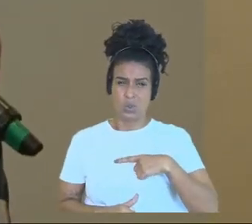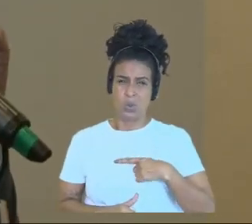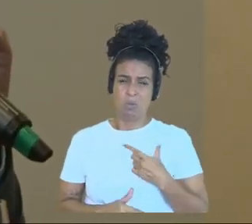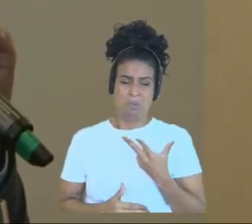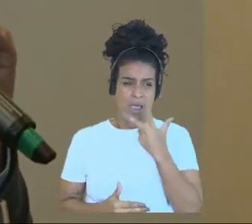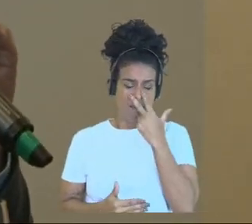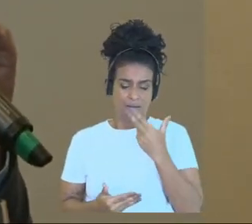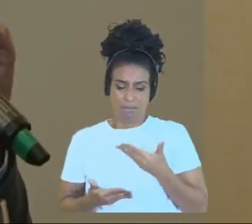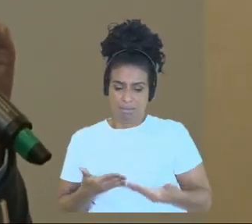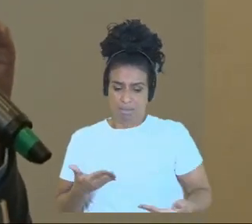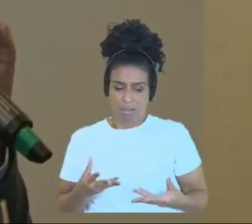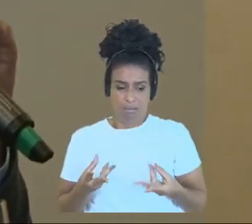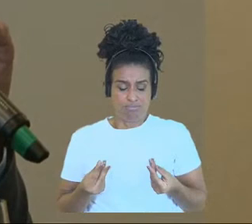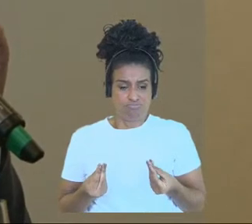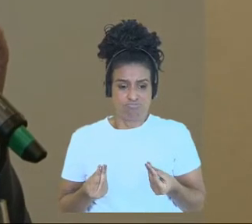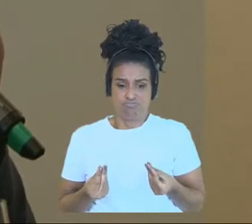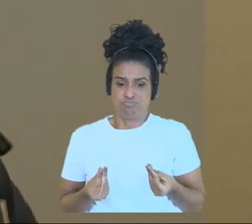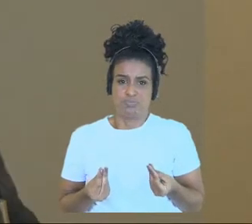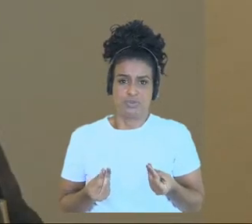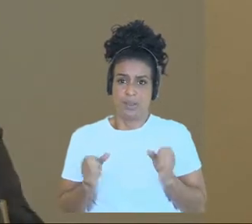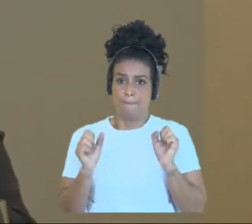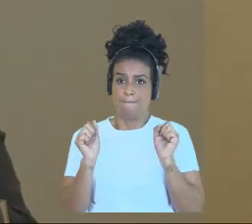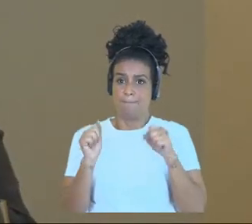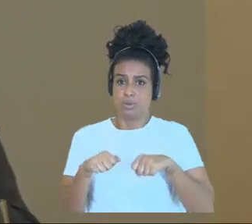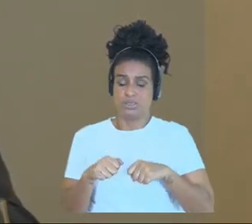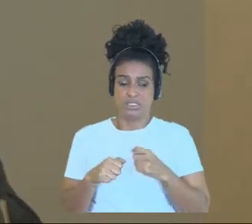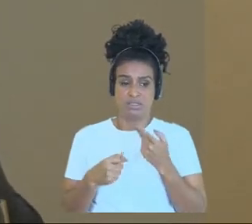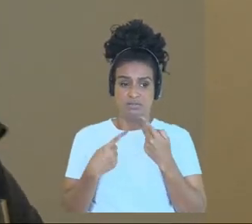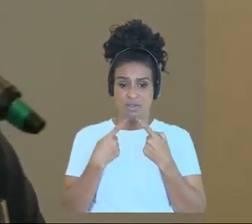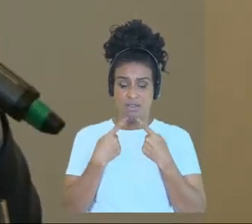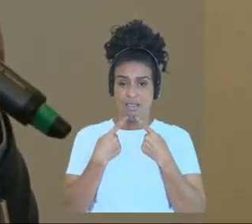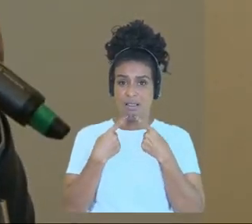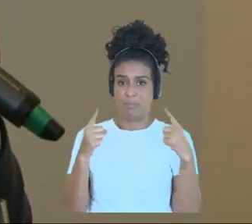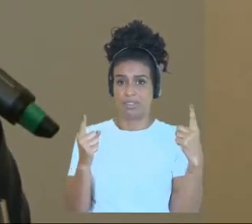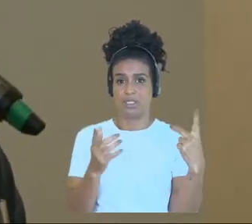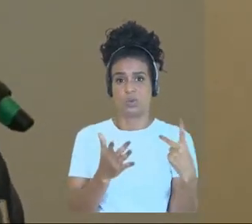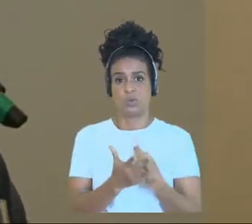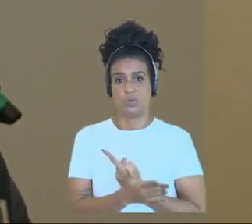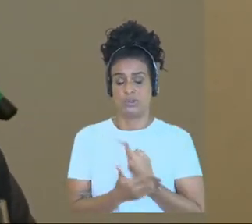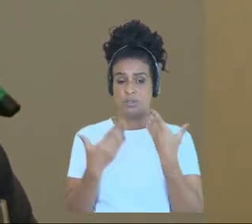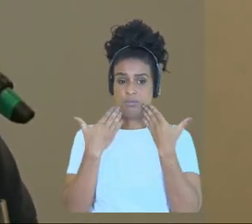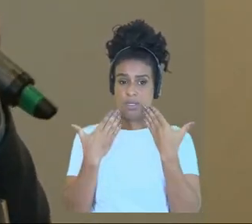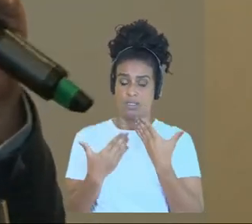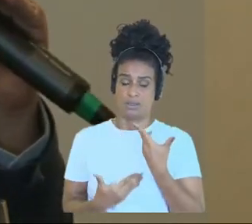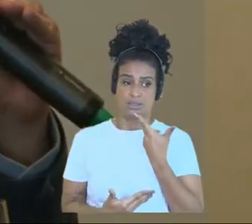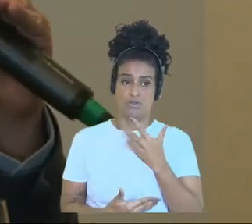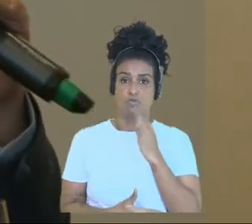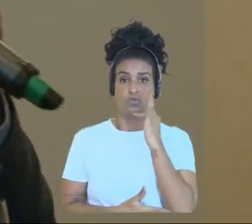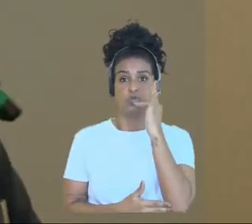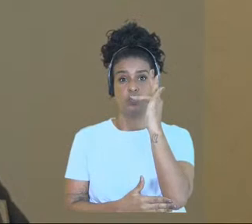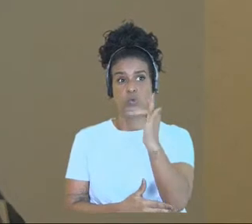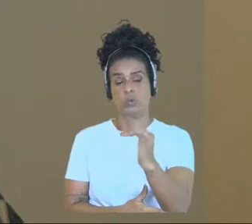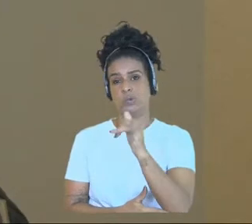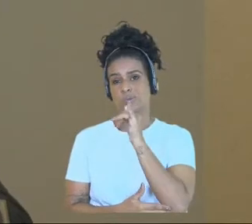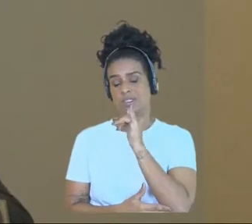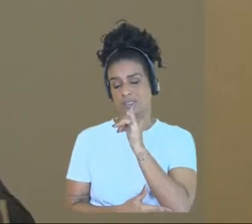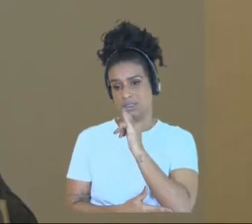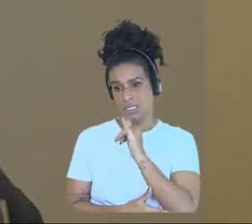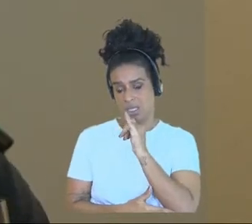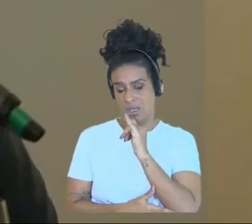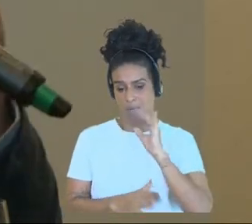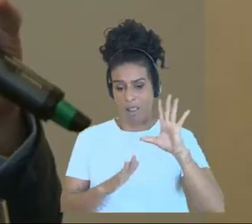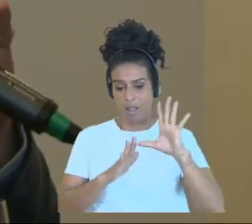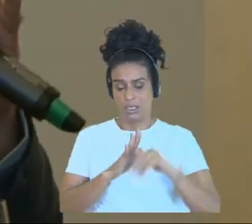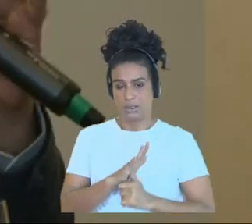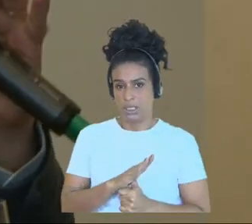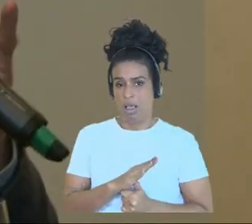desarmando qualquer possível contestação que poderia aparecer no horizonte do tipo eleições fraudadas,